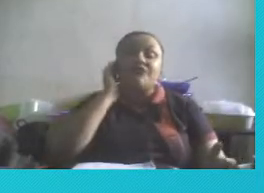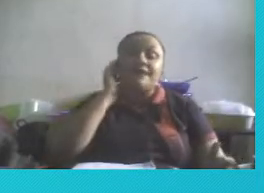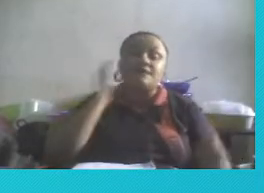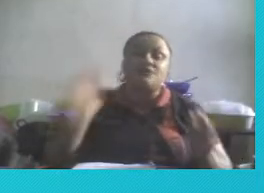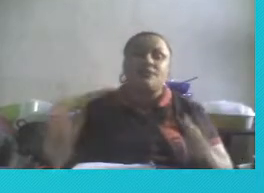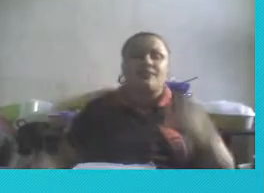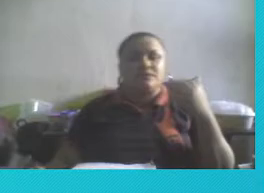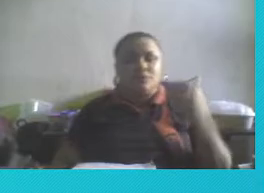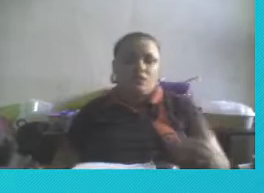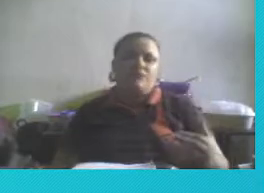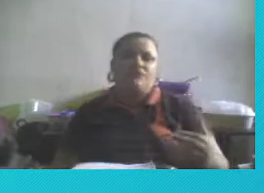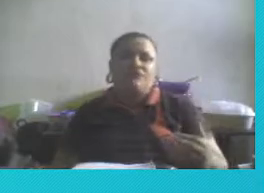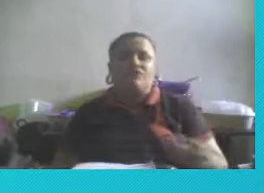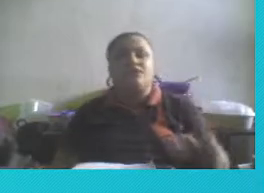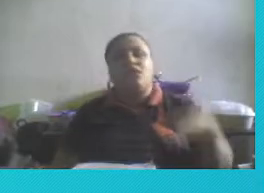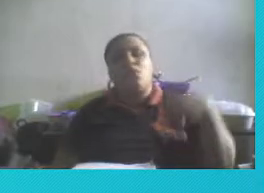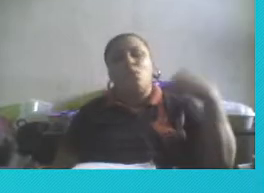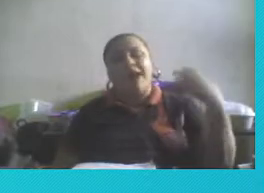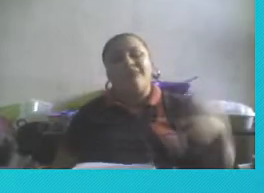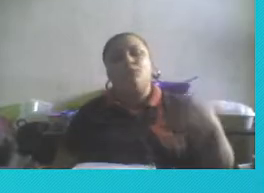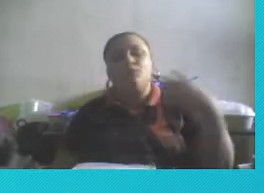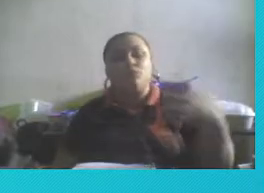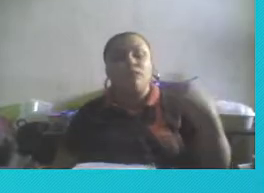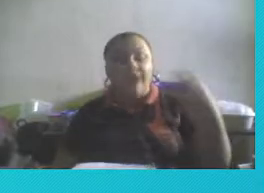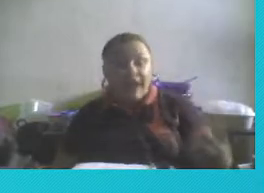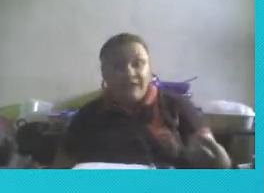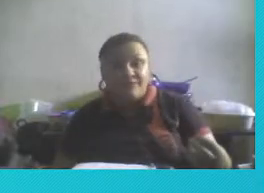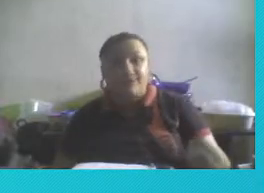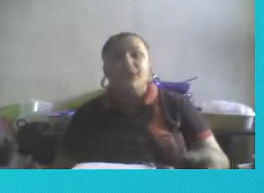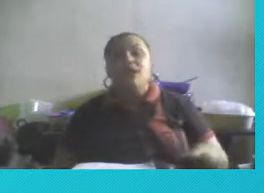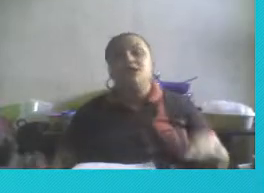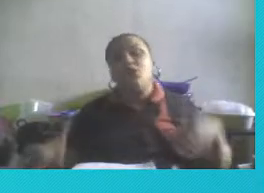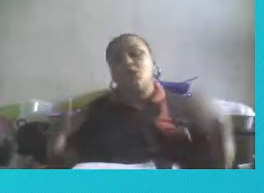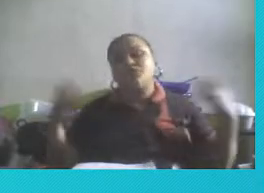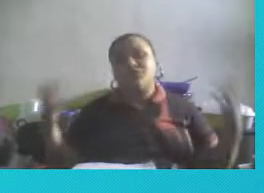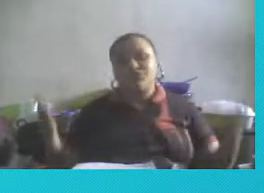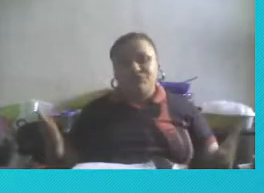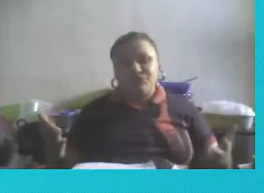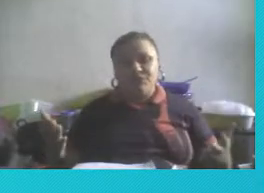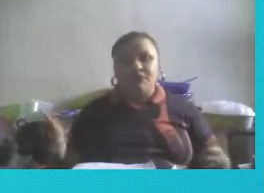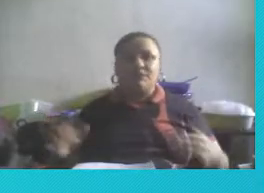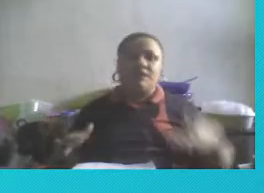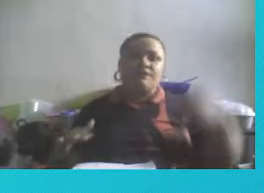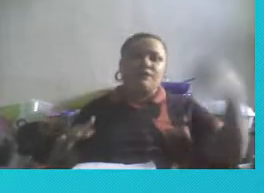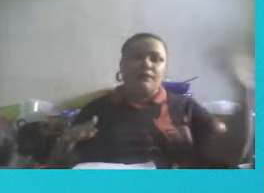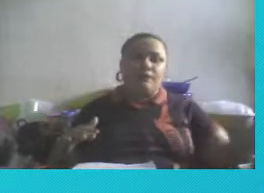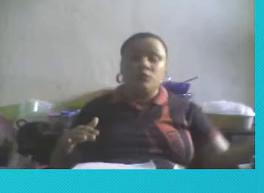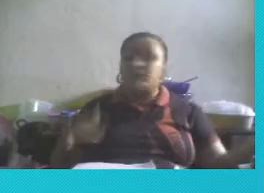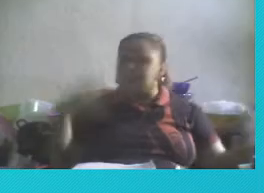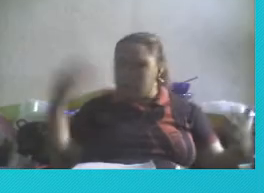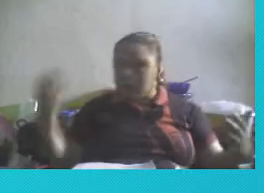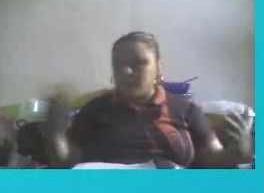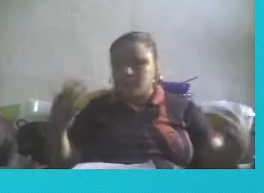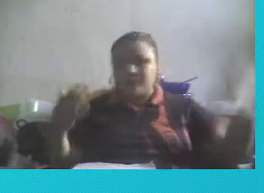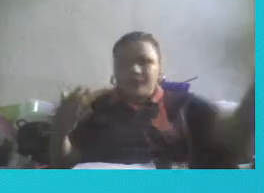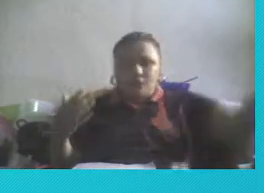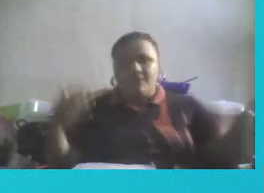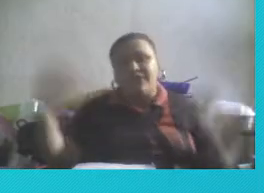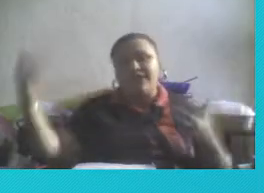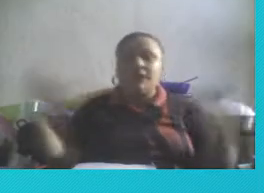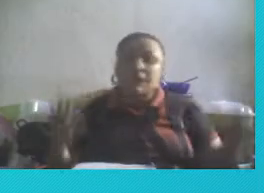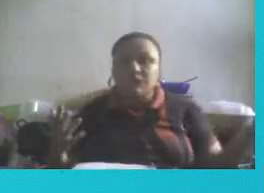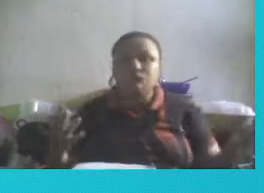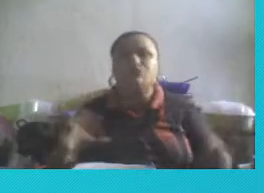E já existem pessoas, gente, que têm um quadro muito grave. E hoje em dia, devido à evolução da